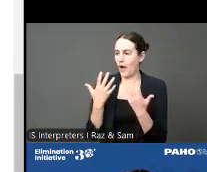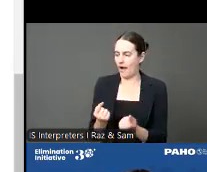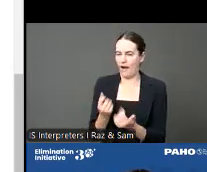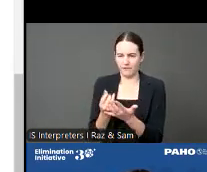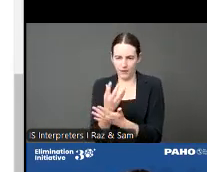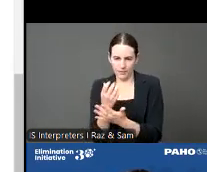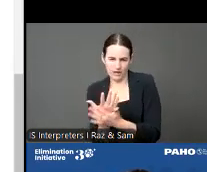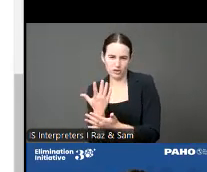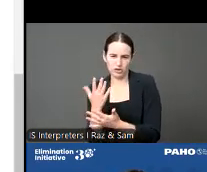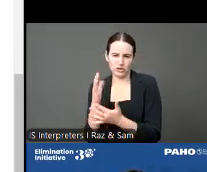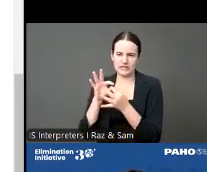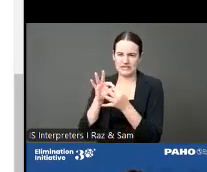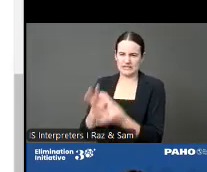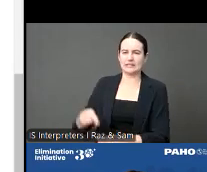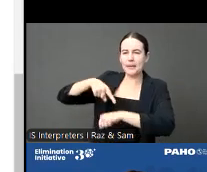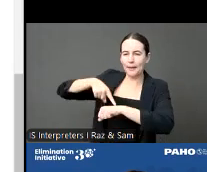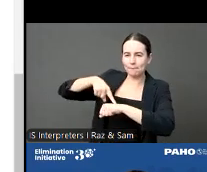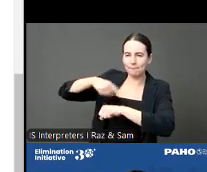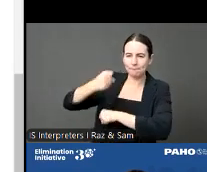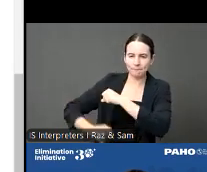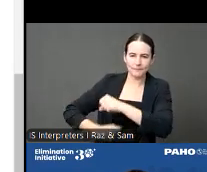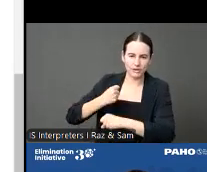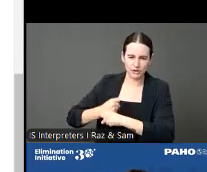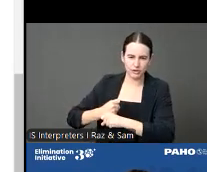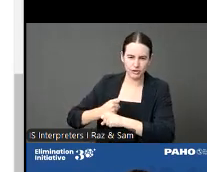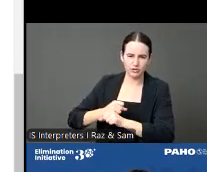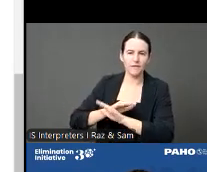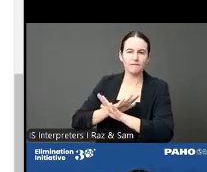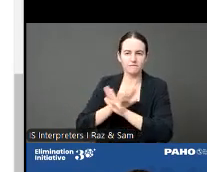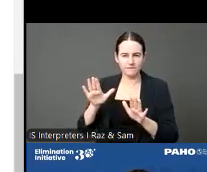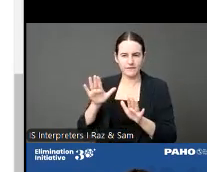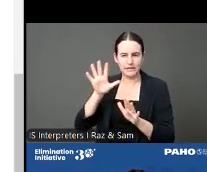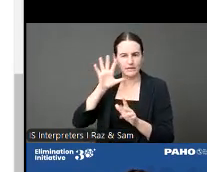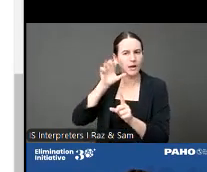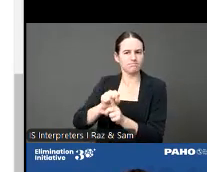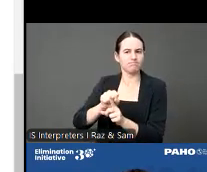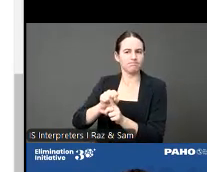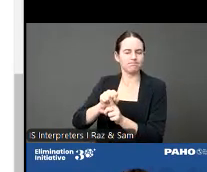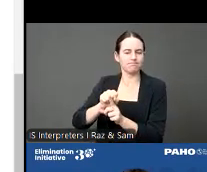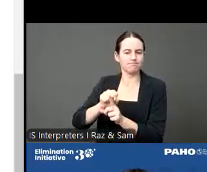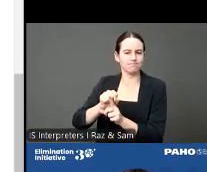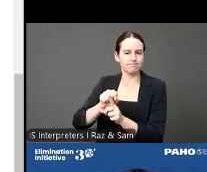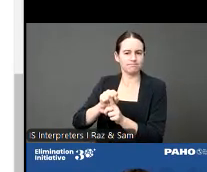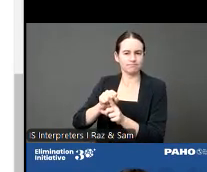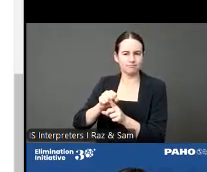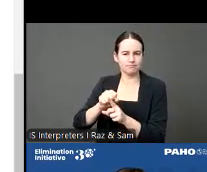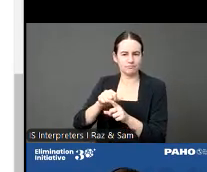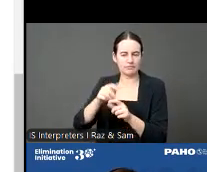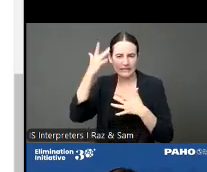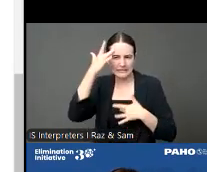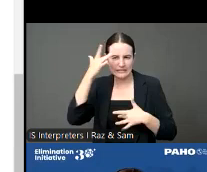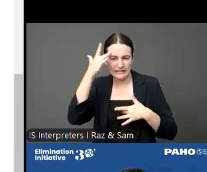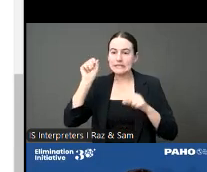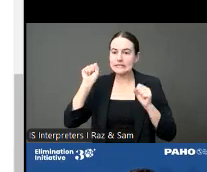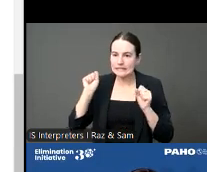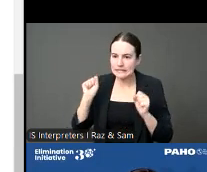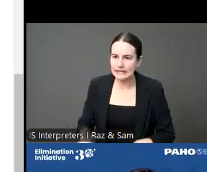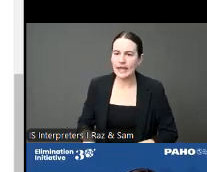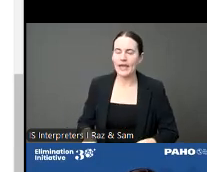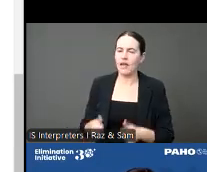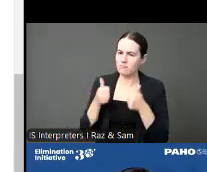com os Estados-membros, e exemplificamos quais doenças podem ser eliminadas em que países